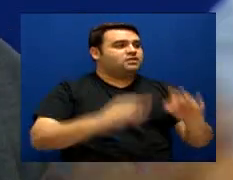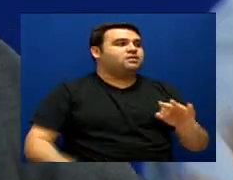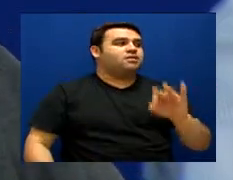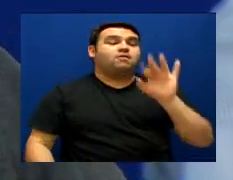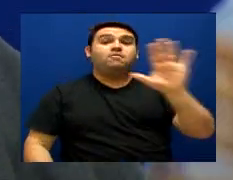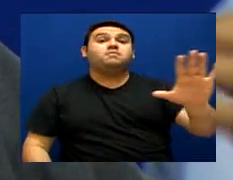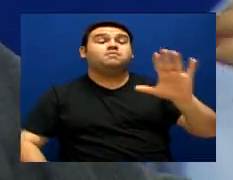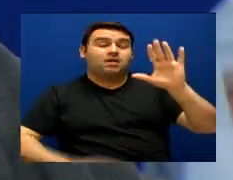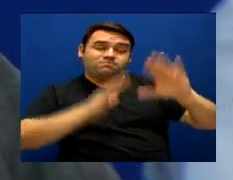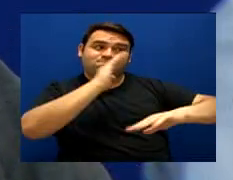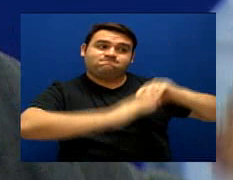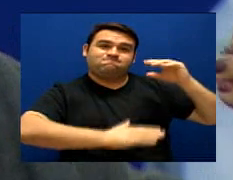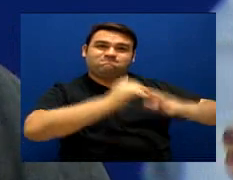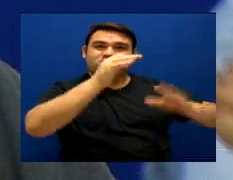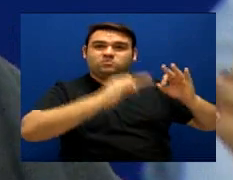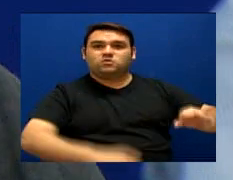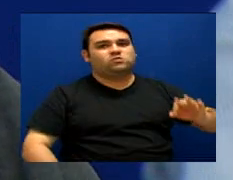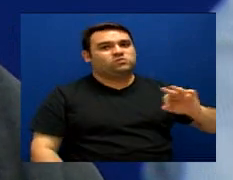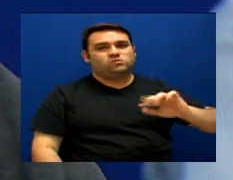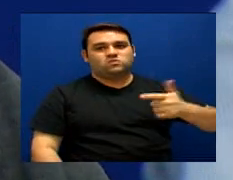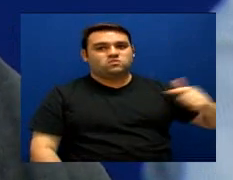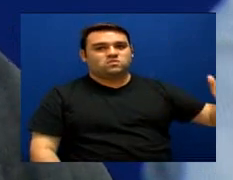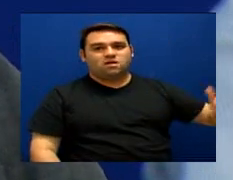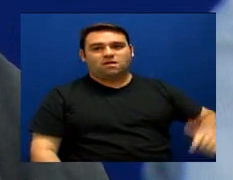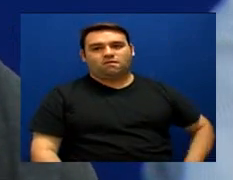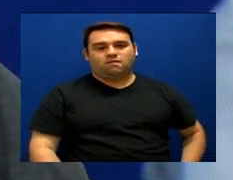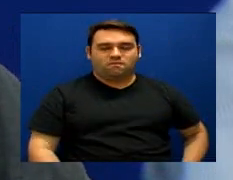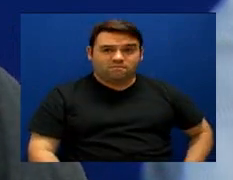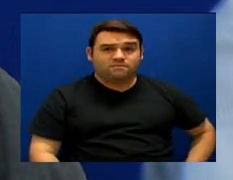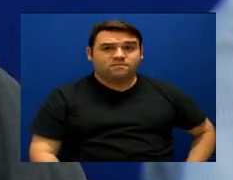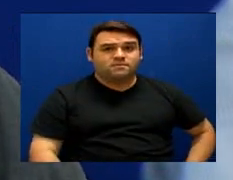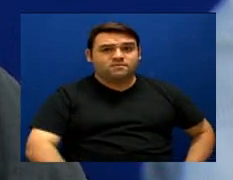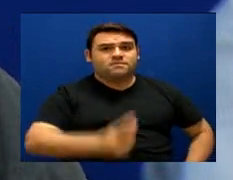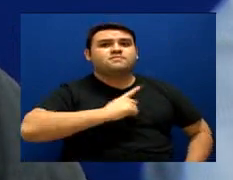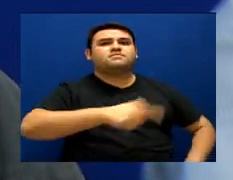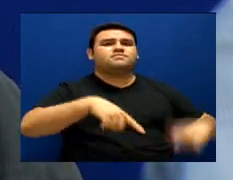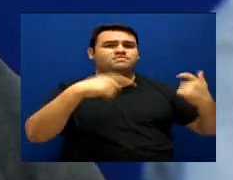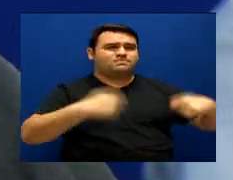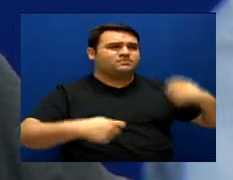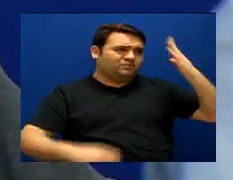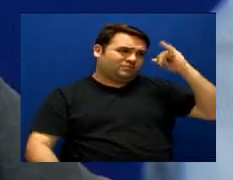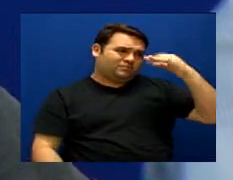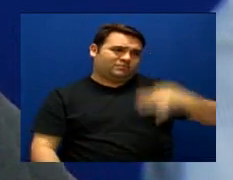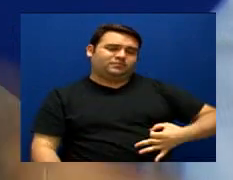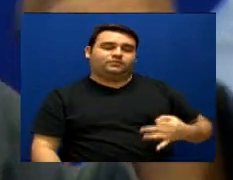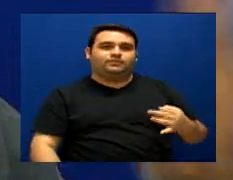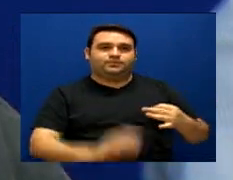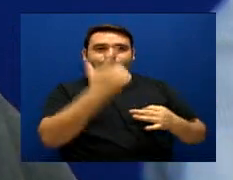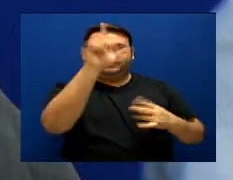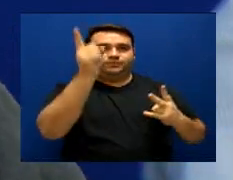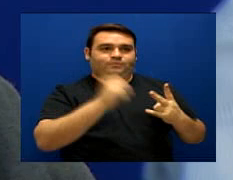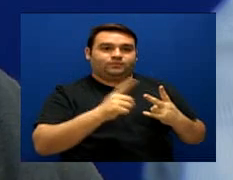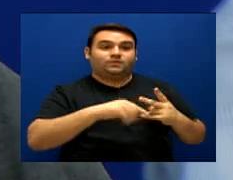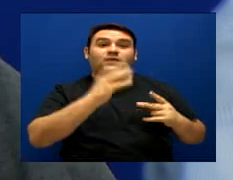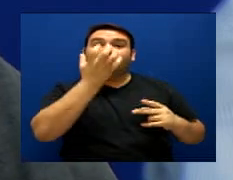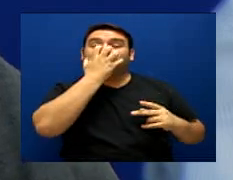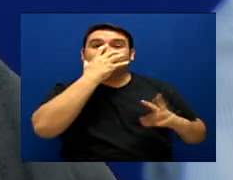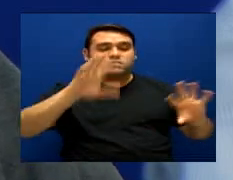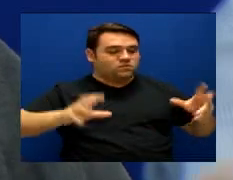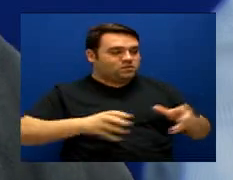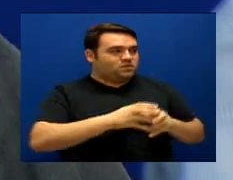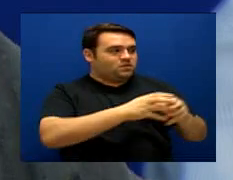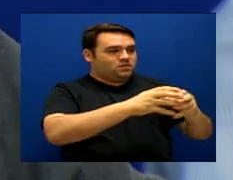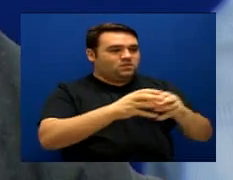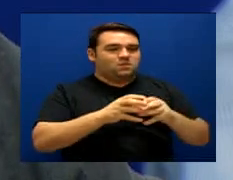mas, na prática, a coisa não acontece. Então, isso é uma coisa que eu gostaria de saber. A outra, cão comunitário.